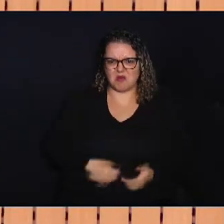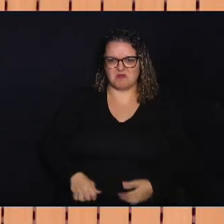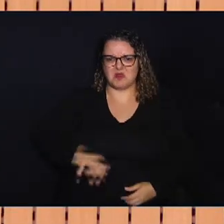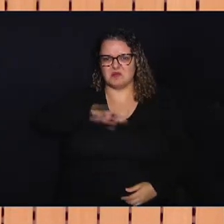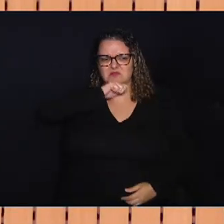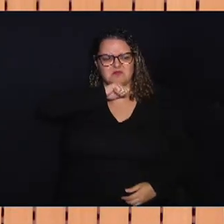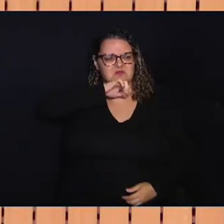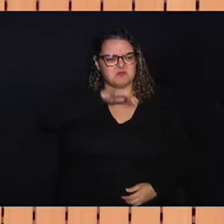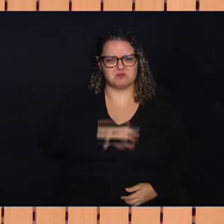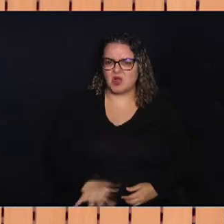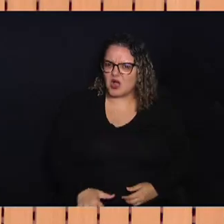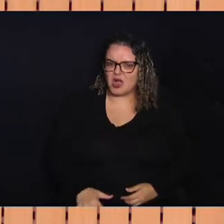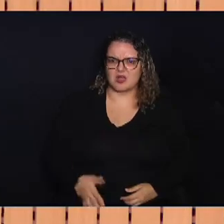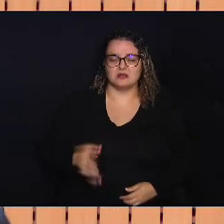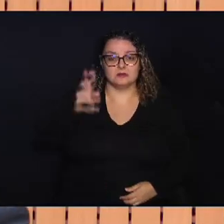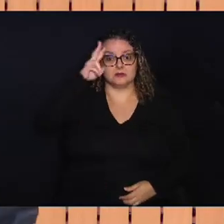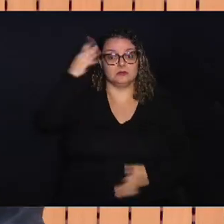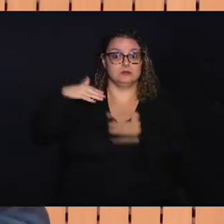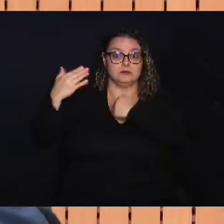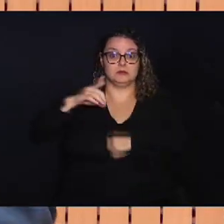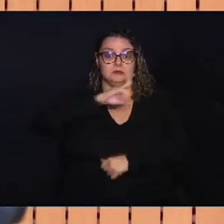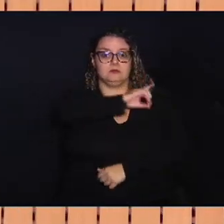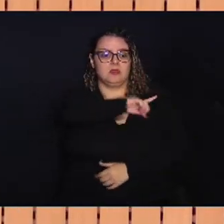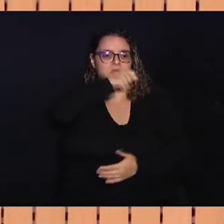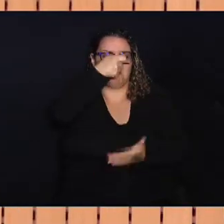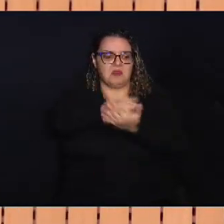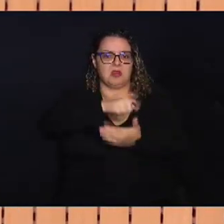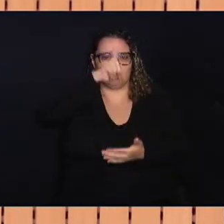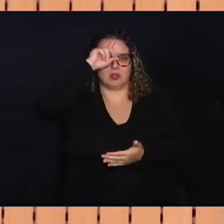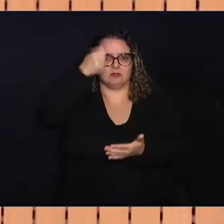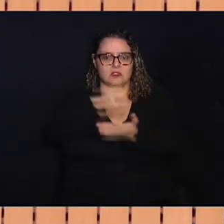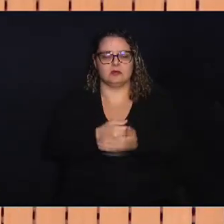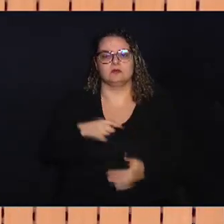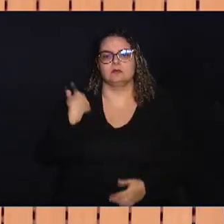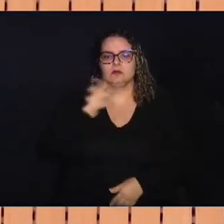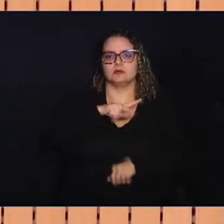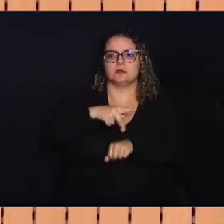relembra os tempos da ditadura militar no nosso país.